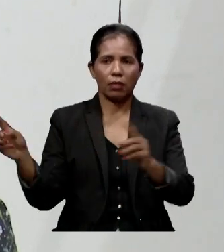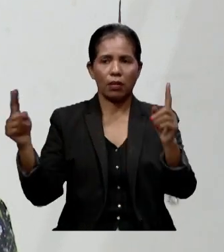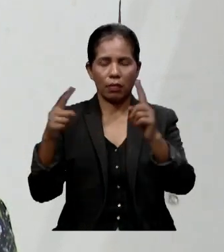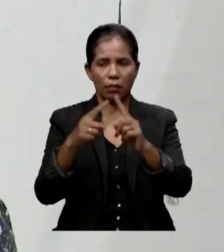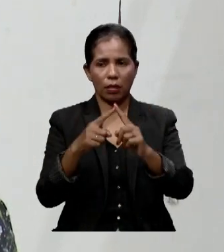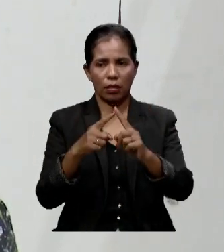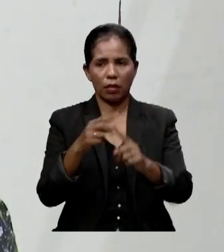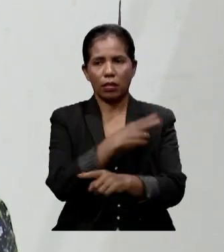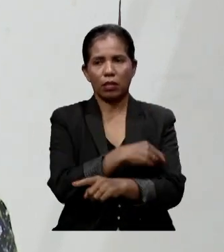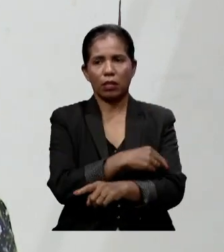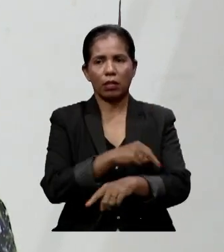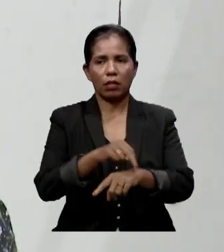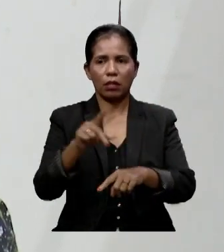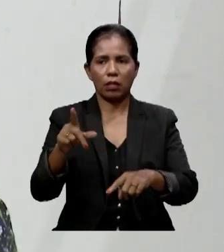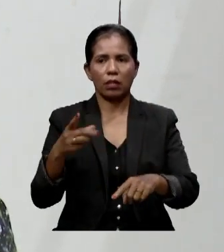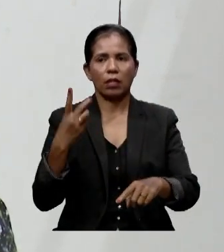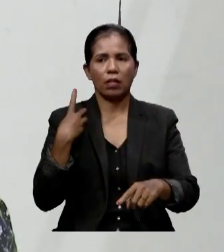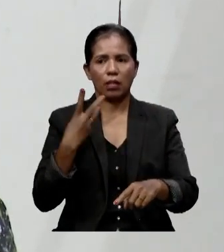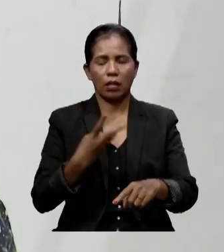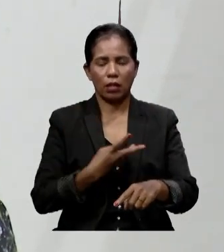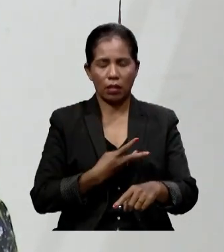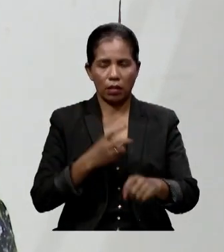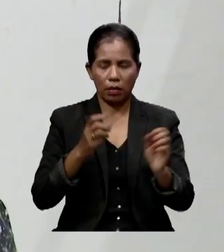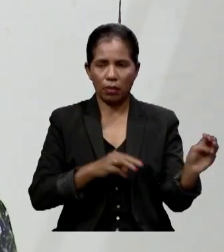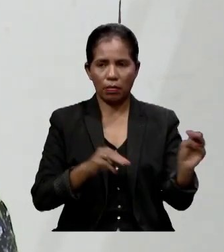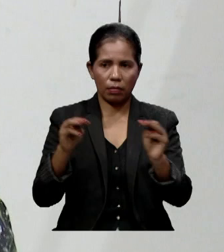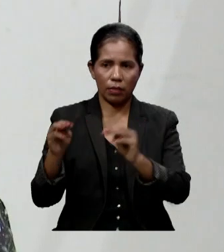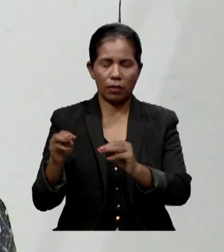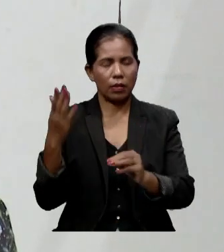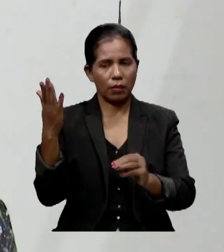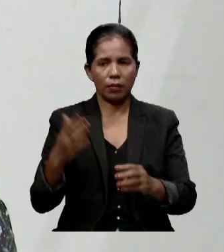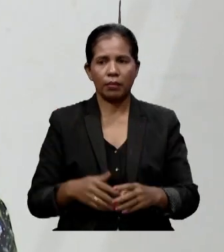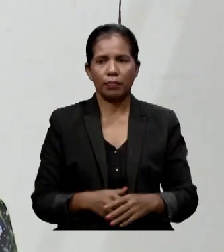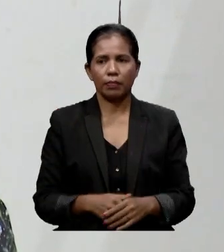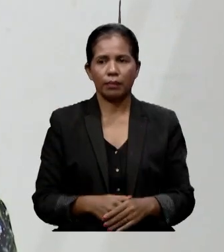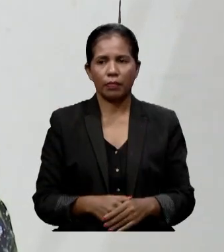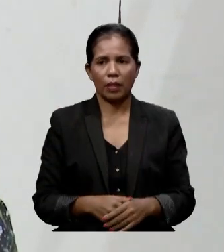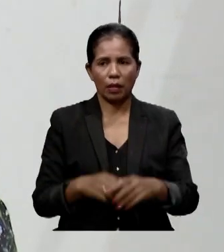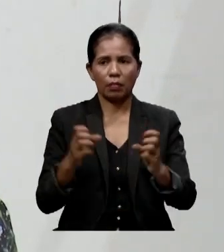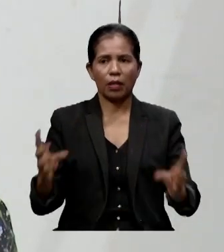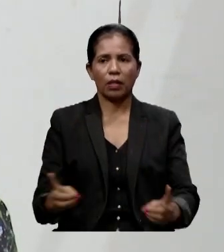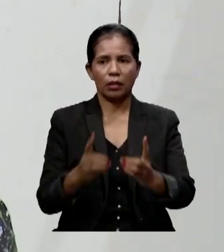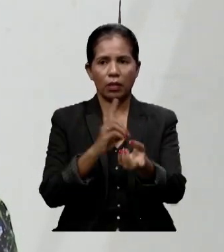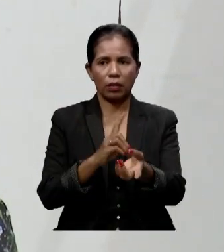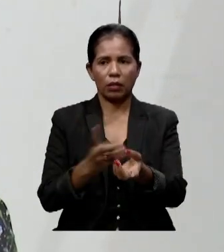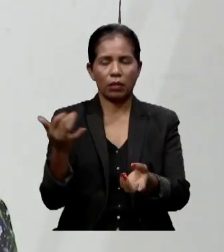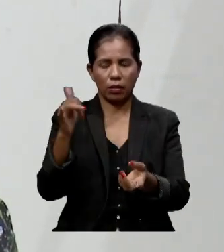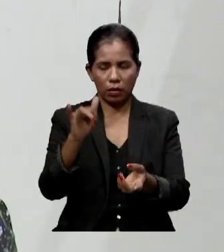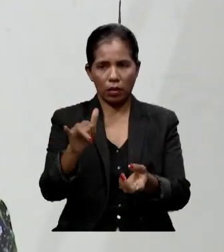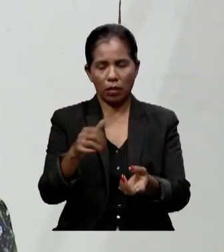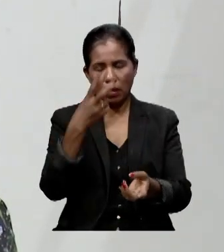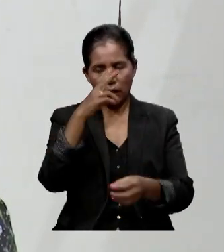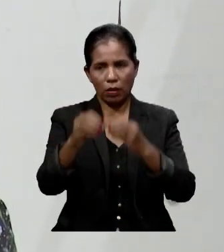ba Hospital Nasional de Valadares então ami halo referral ba iha ne ba atau ne bele hasuru Dr. Sira idane be